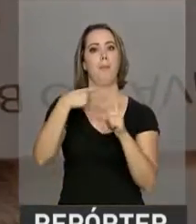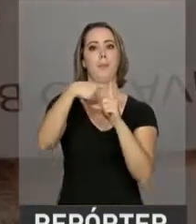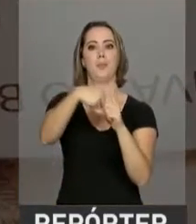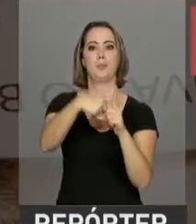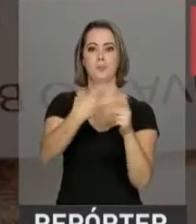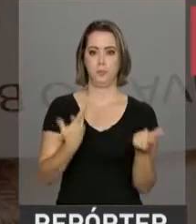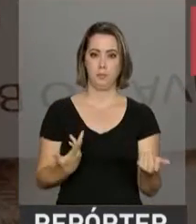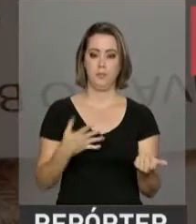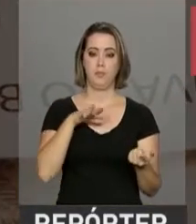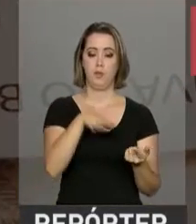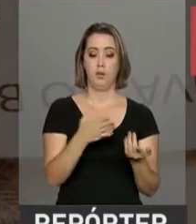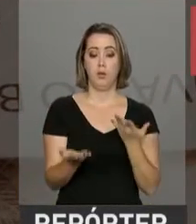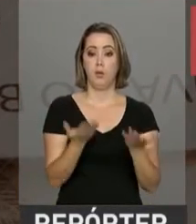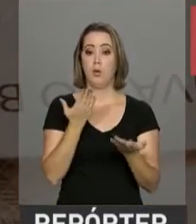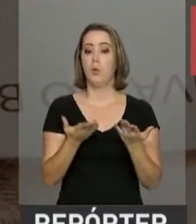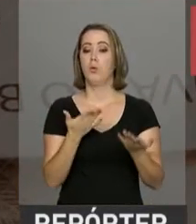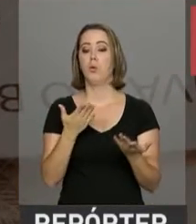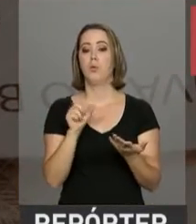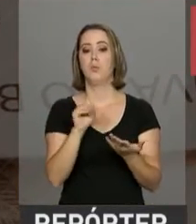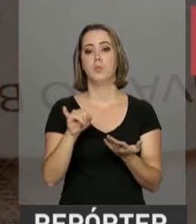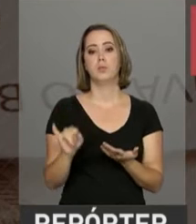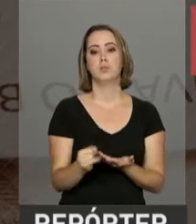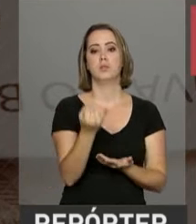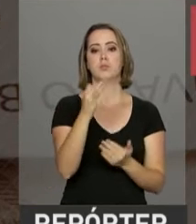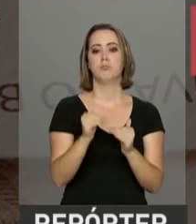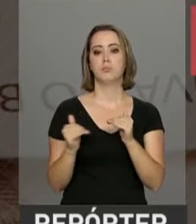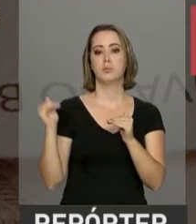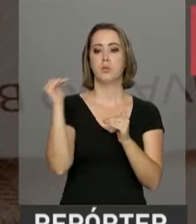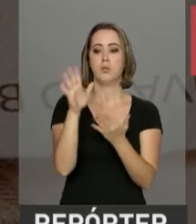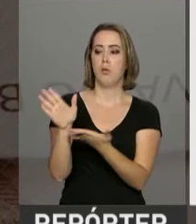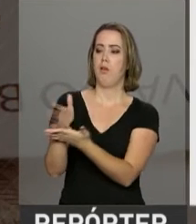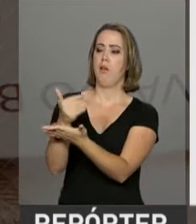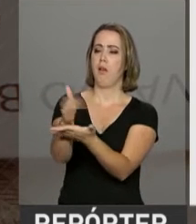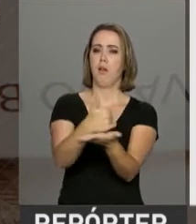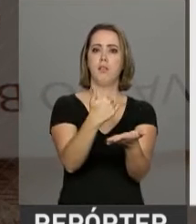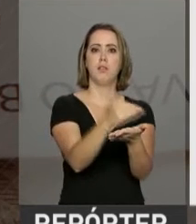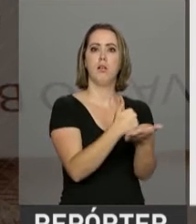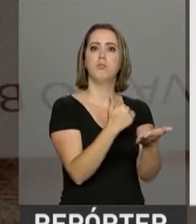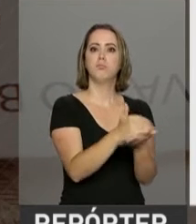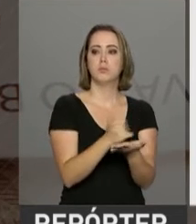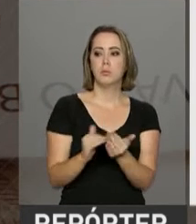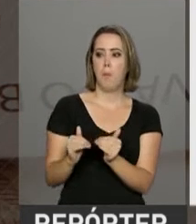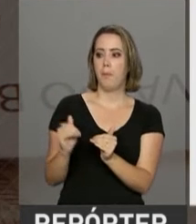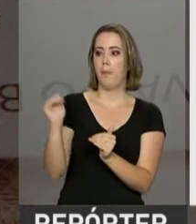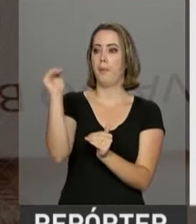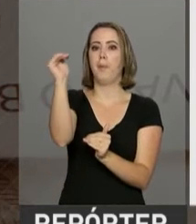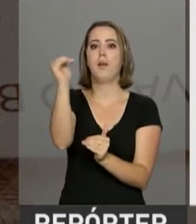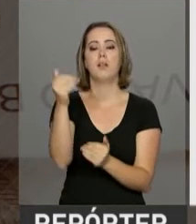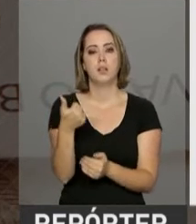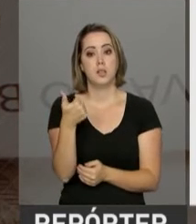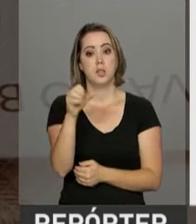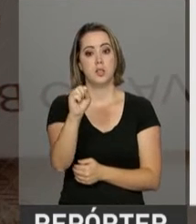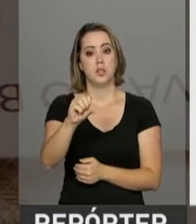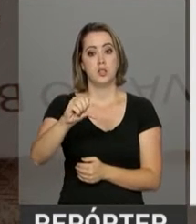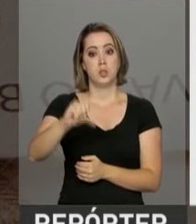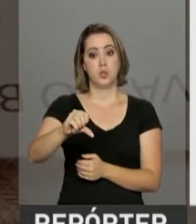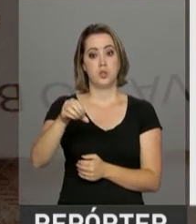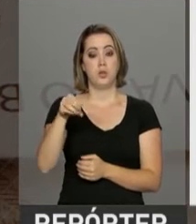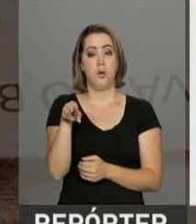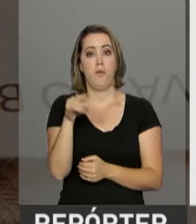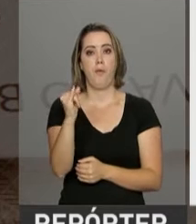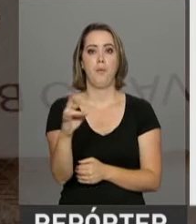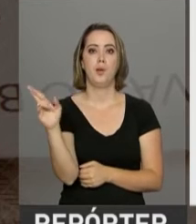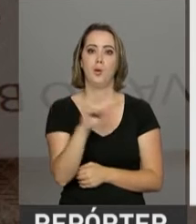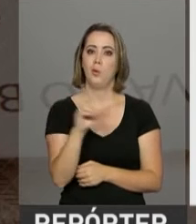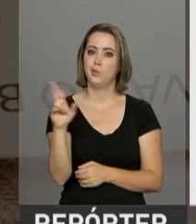superou as despesas em 4 19 bilhões de reais sem descontar a inflação o resultado foi cerca de